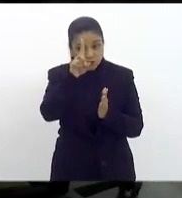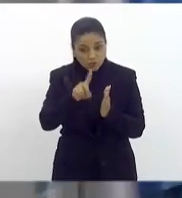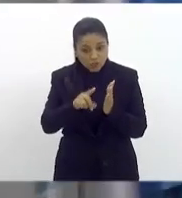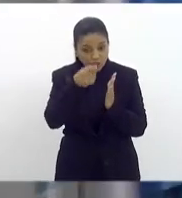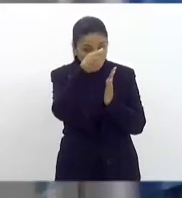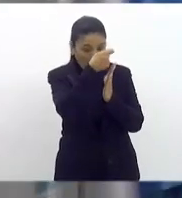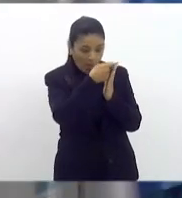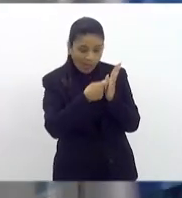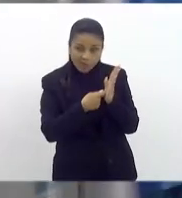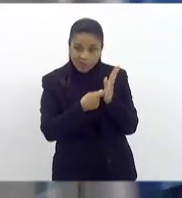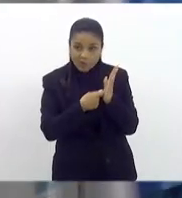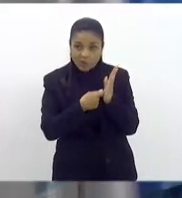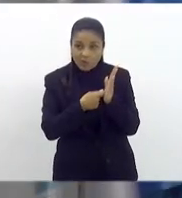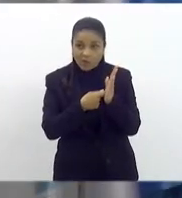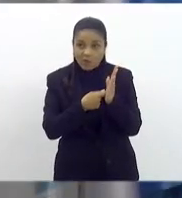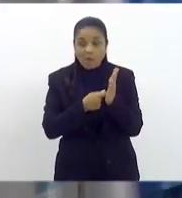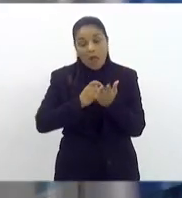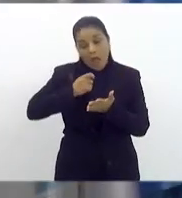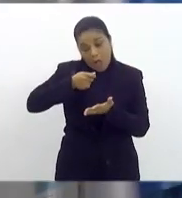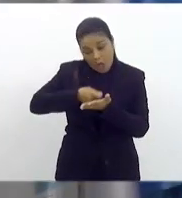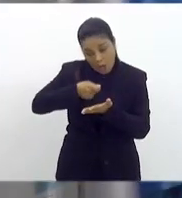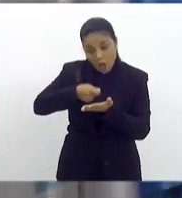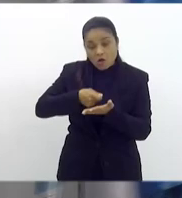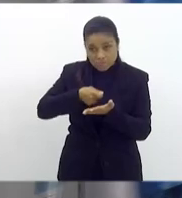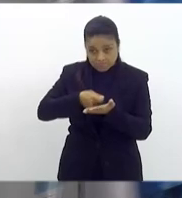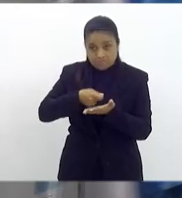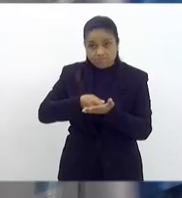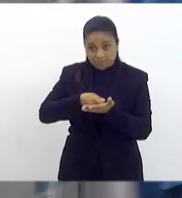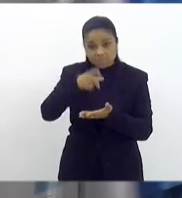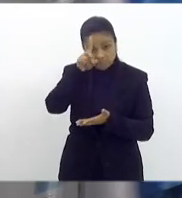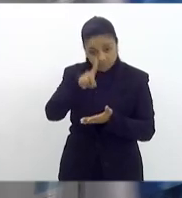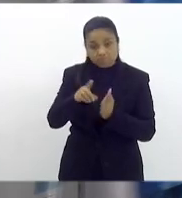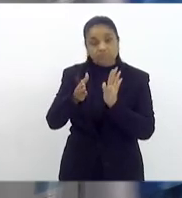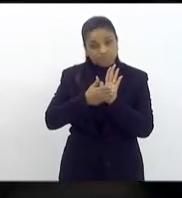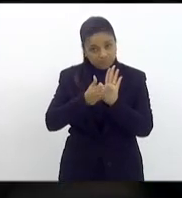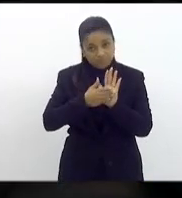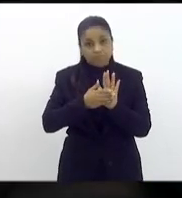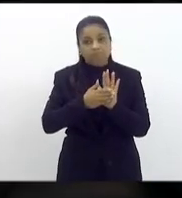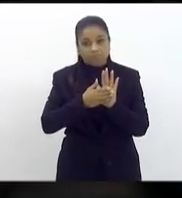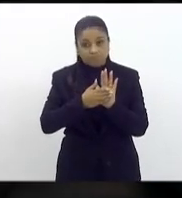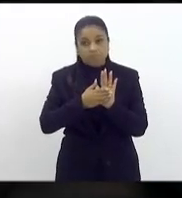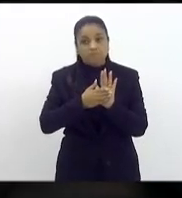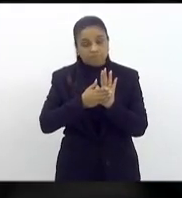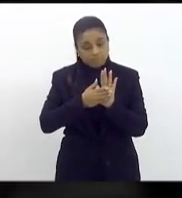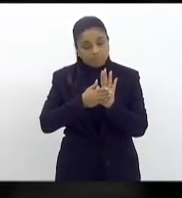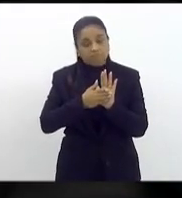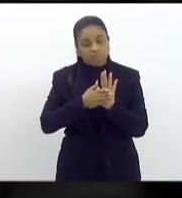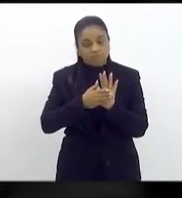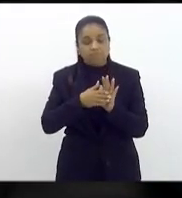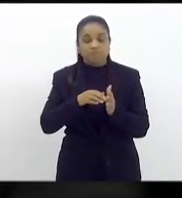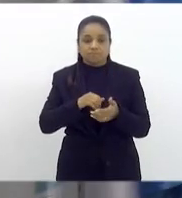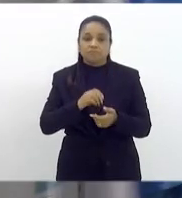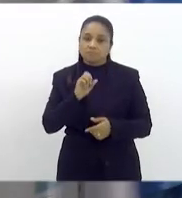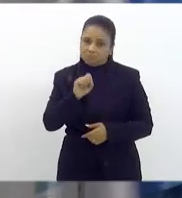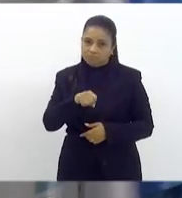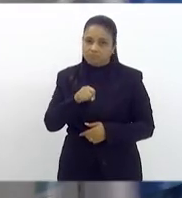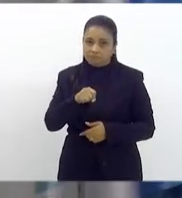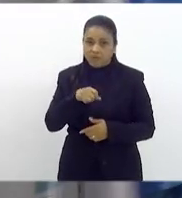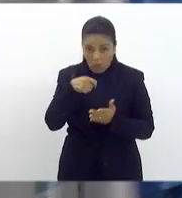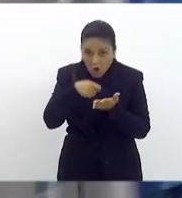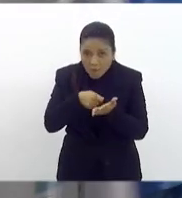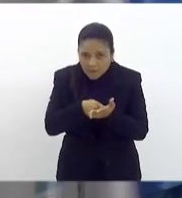Mas serviços de cobrança, sim, lato sensu. Serviço de cobrança, sim. Perfeito. É